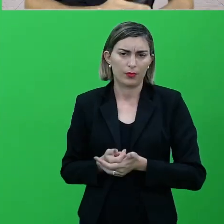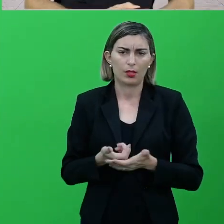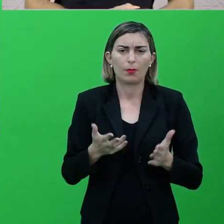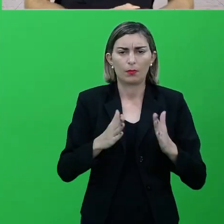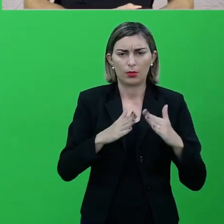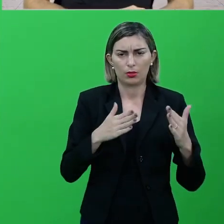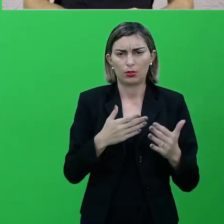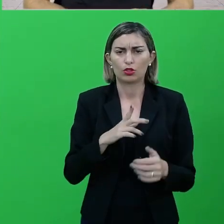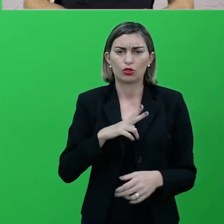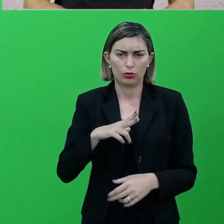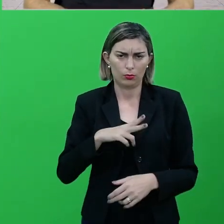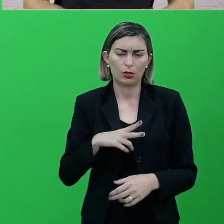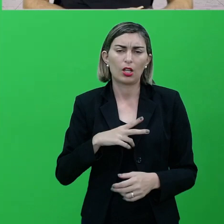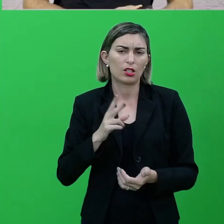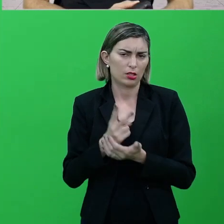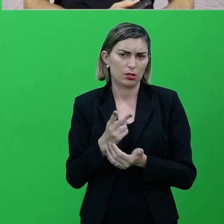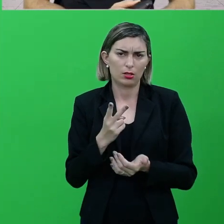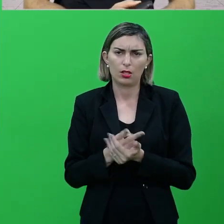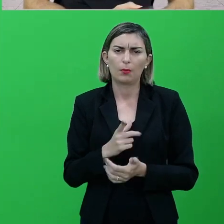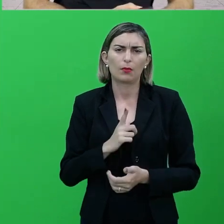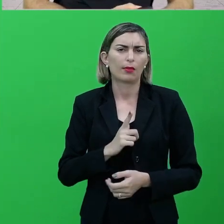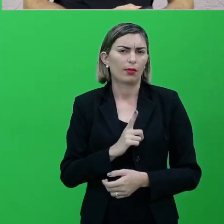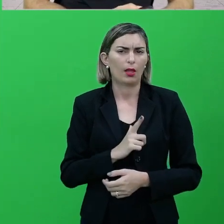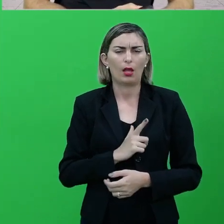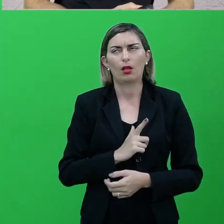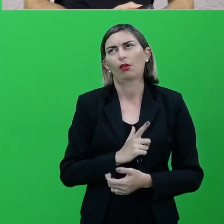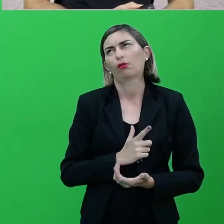privado, nem sempre a gente vai ter